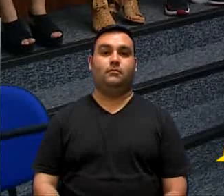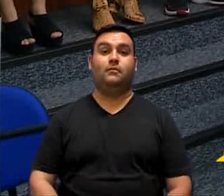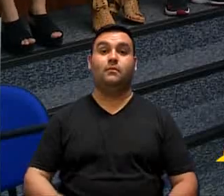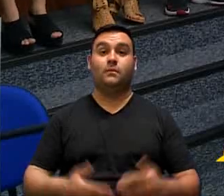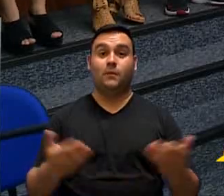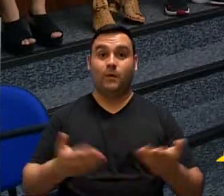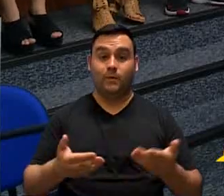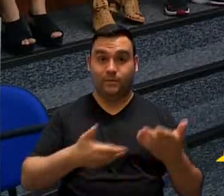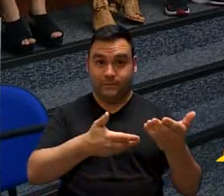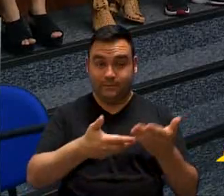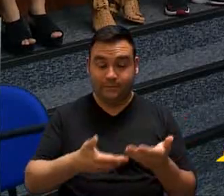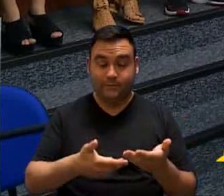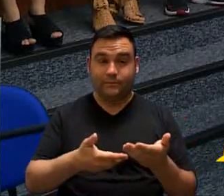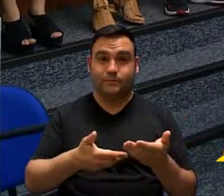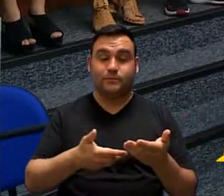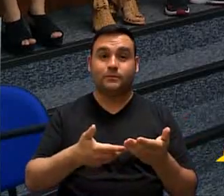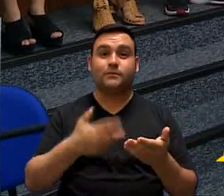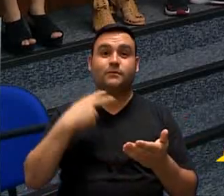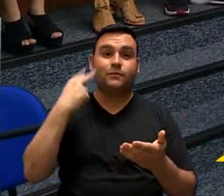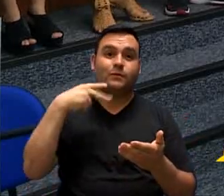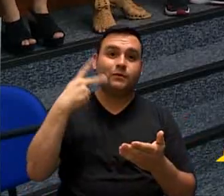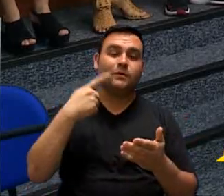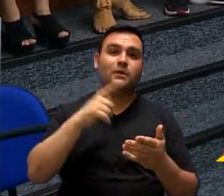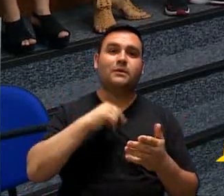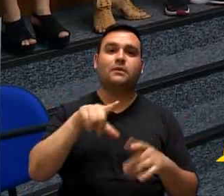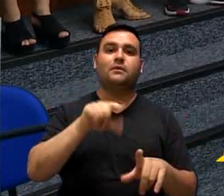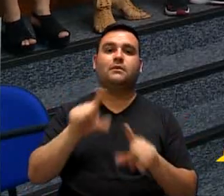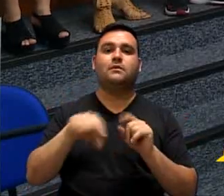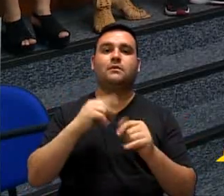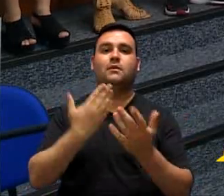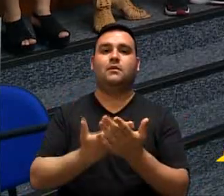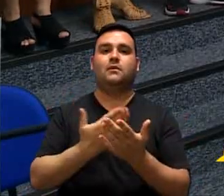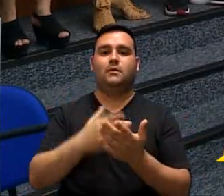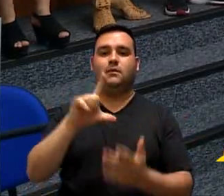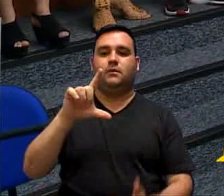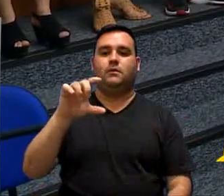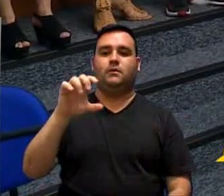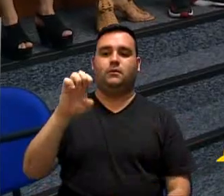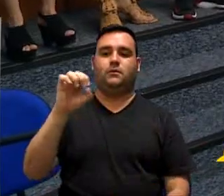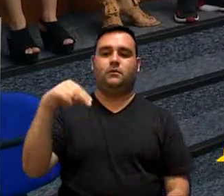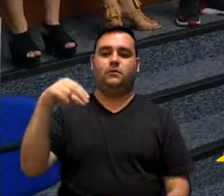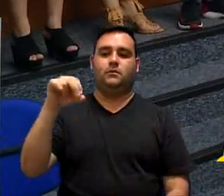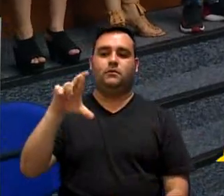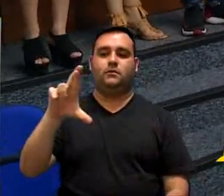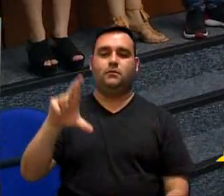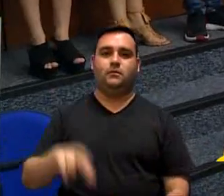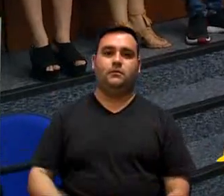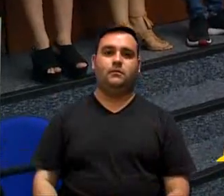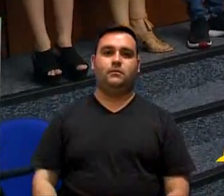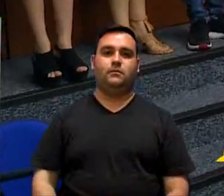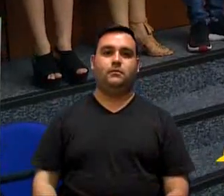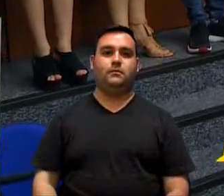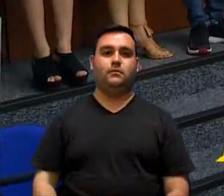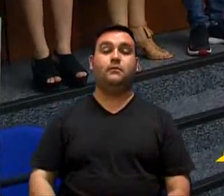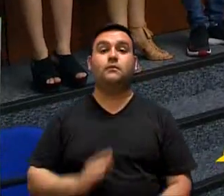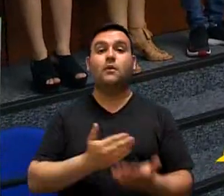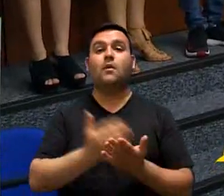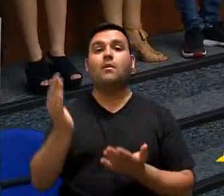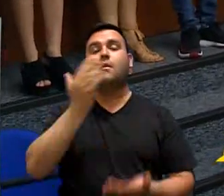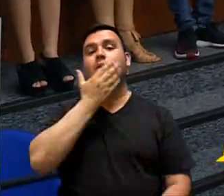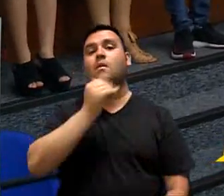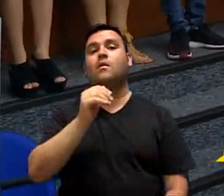Agora chamaremos os parlamentares que foram eleitos pela Escola Leonor Pinto Tomás. Iniciando